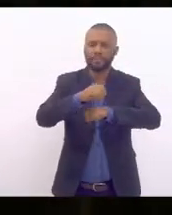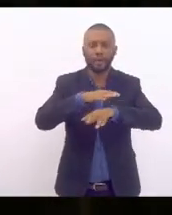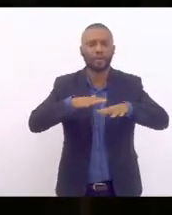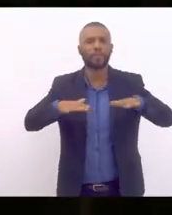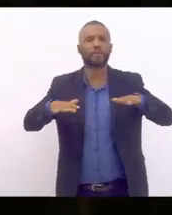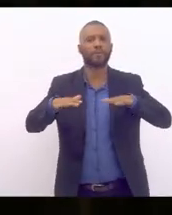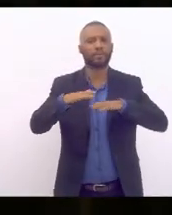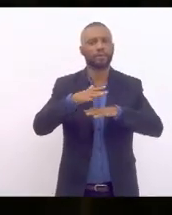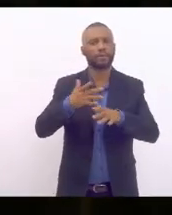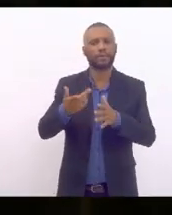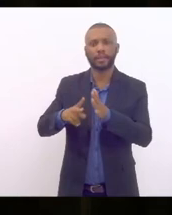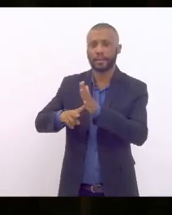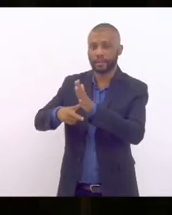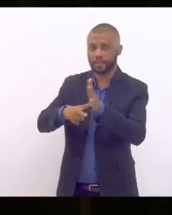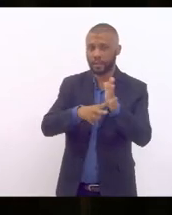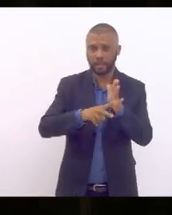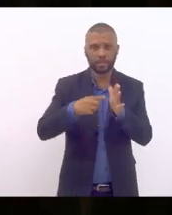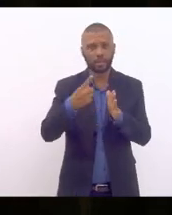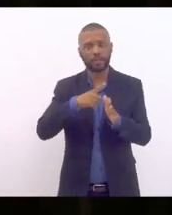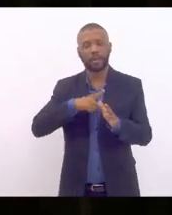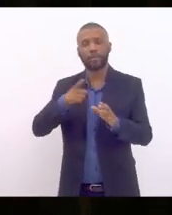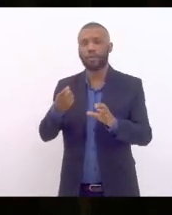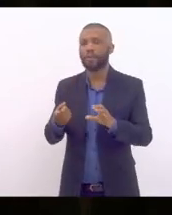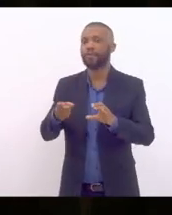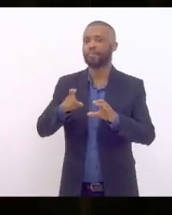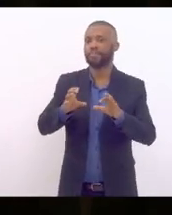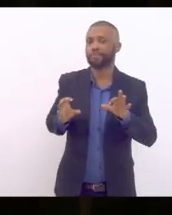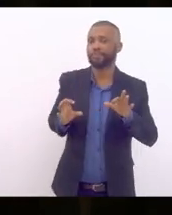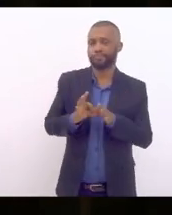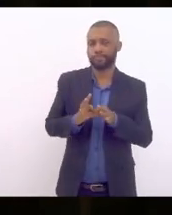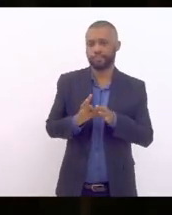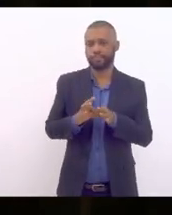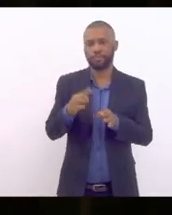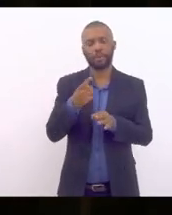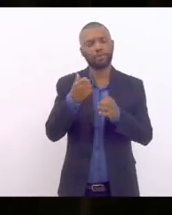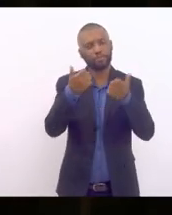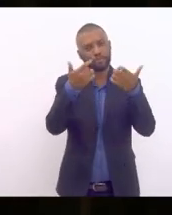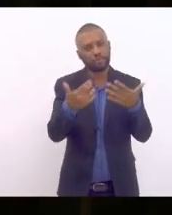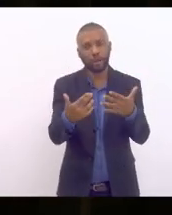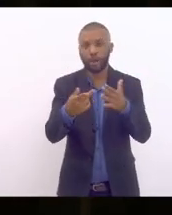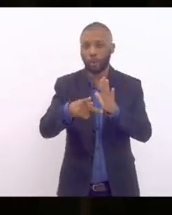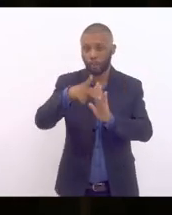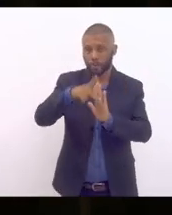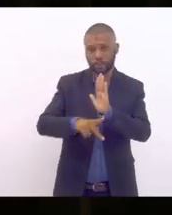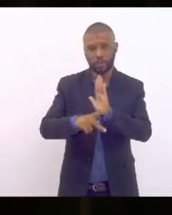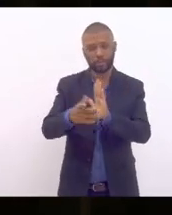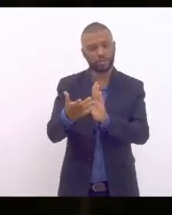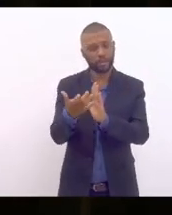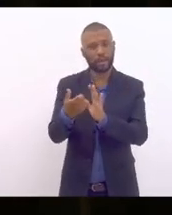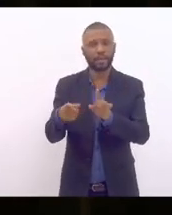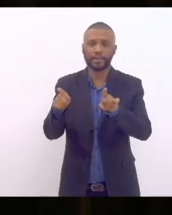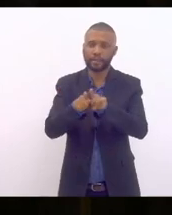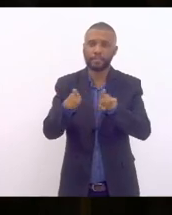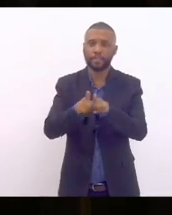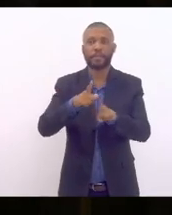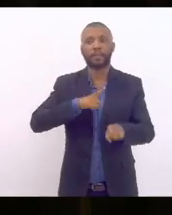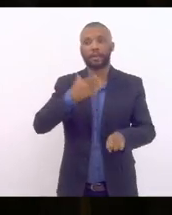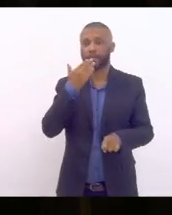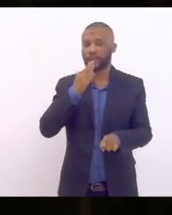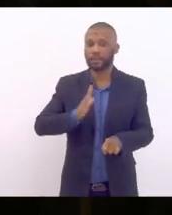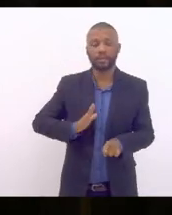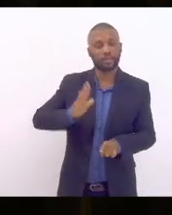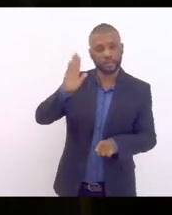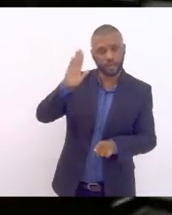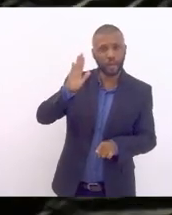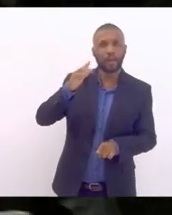nós do movimento sindical temos lado nós vamos falar qual é o projeto que a gente quer que ele também tem candidato